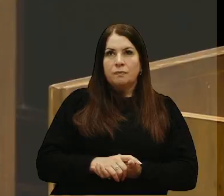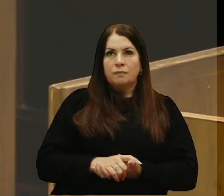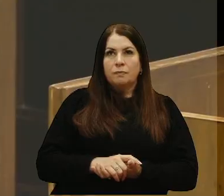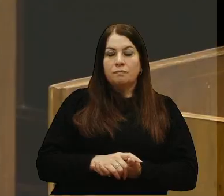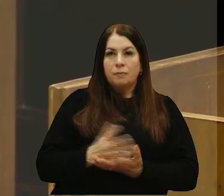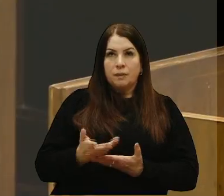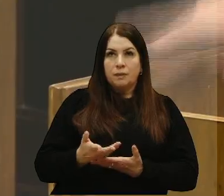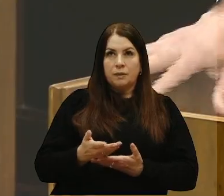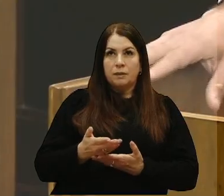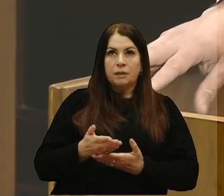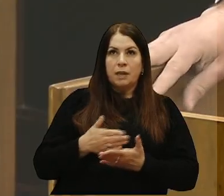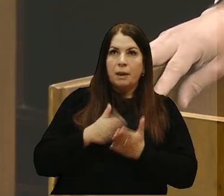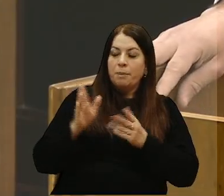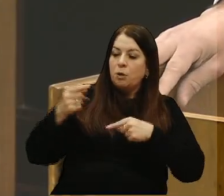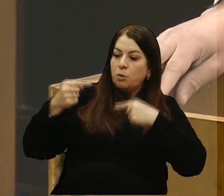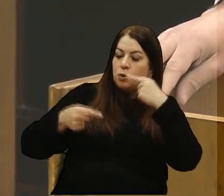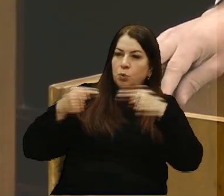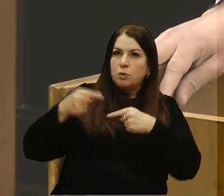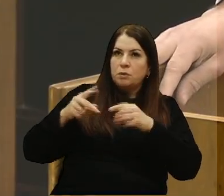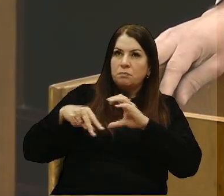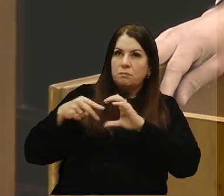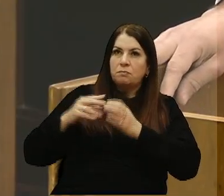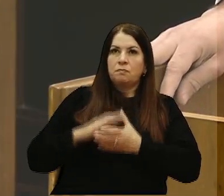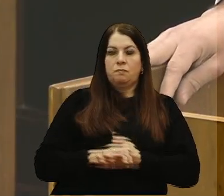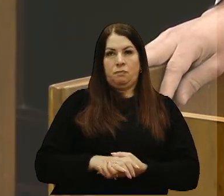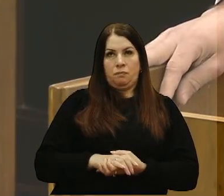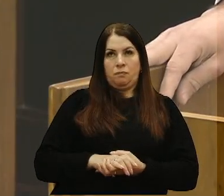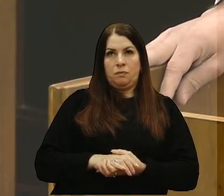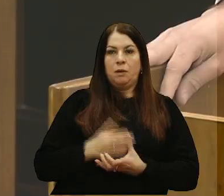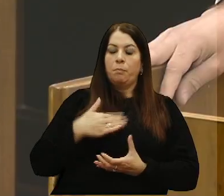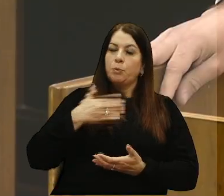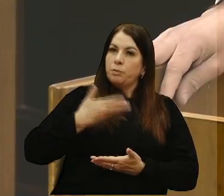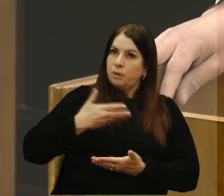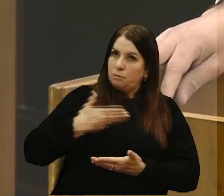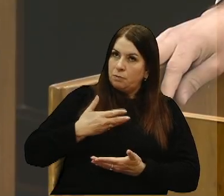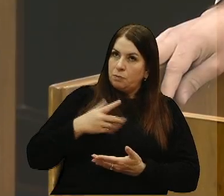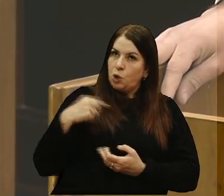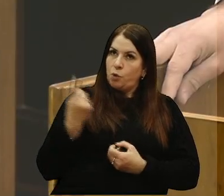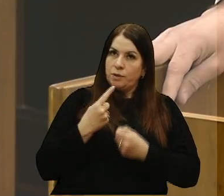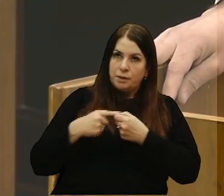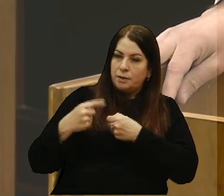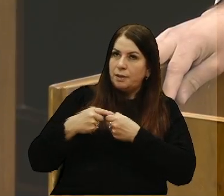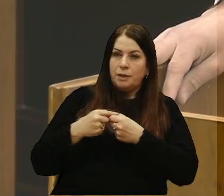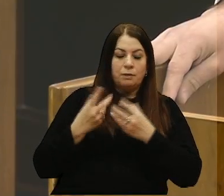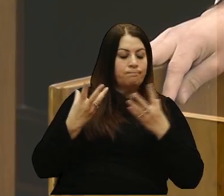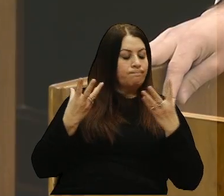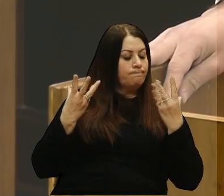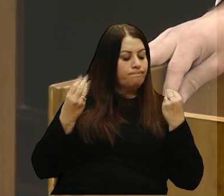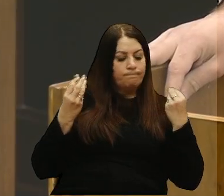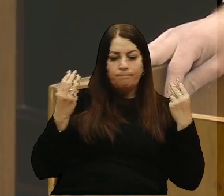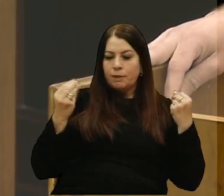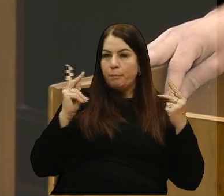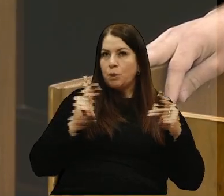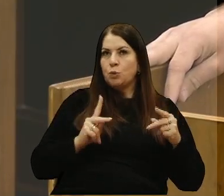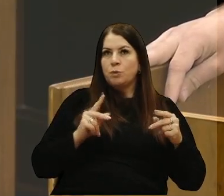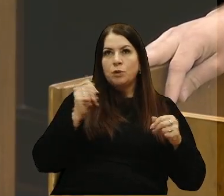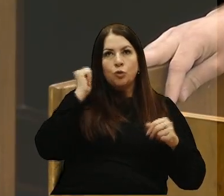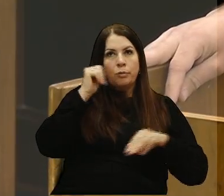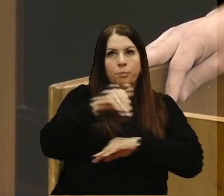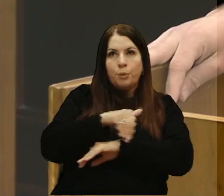E abrir uma discussão aqui na Câmara de Vereadores. Meus amigos, a nossa cidade está tomada por mendicância.